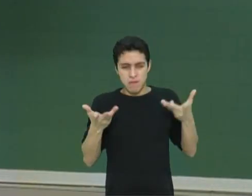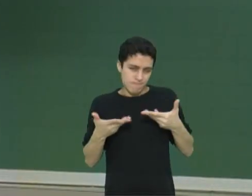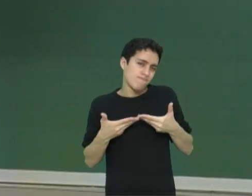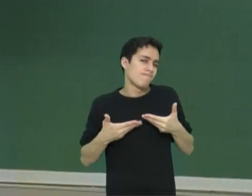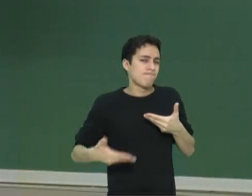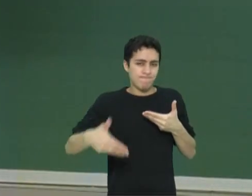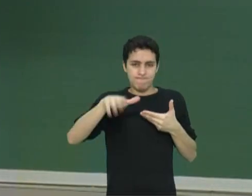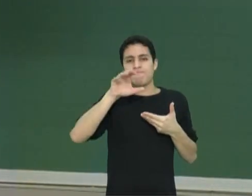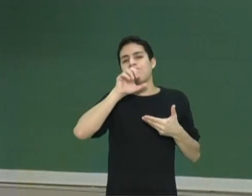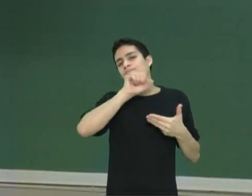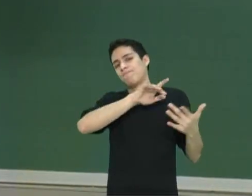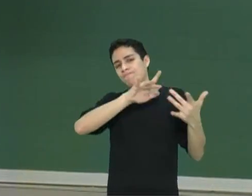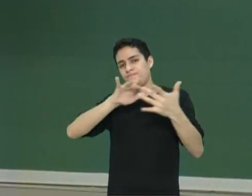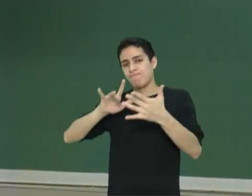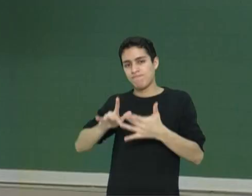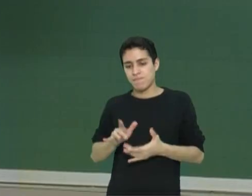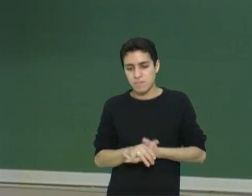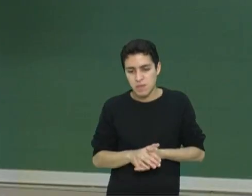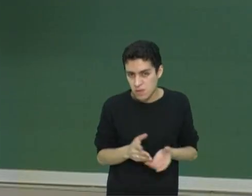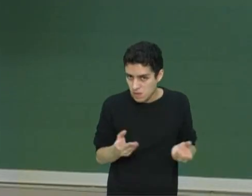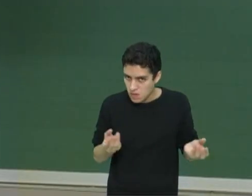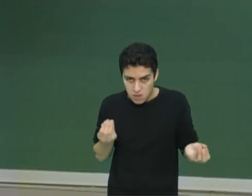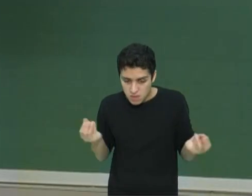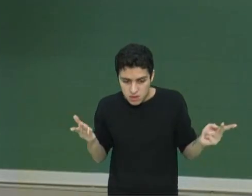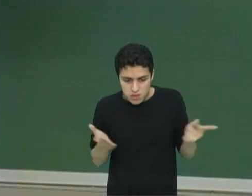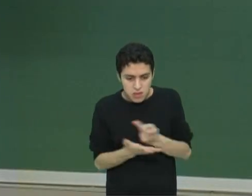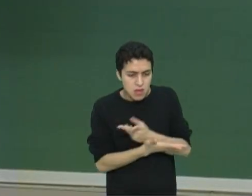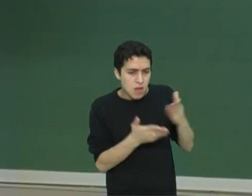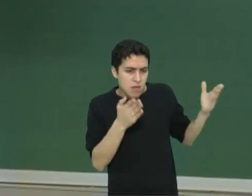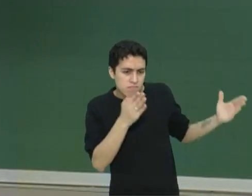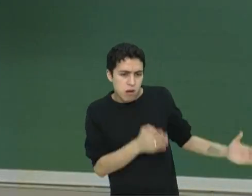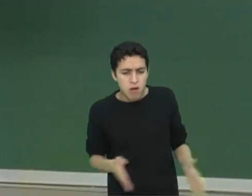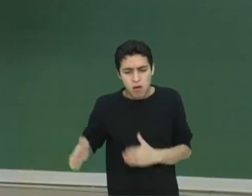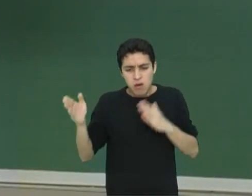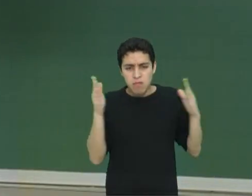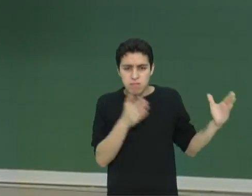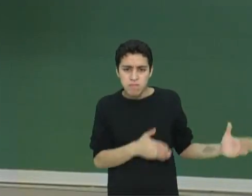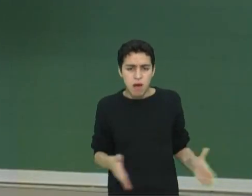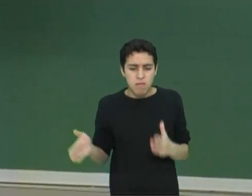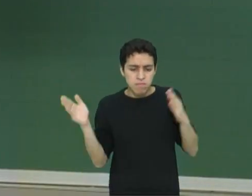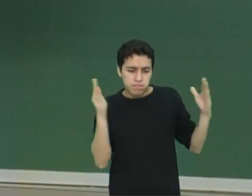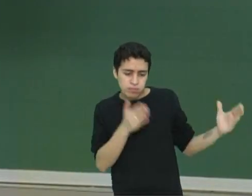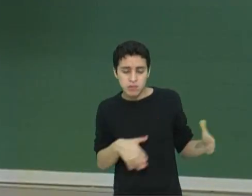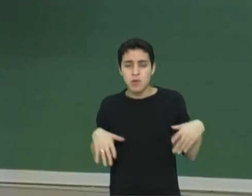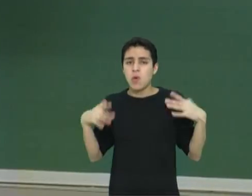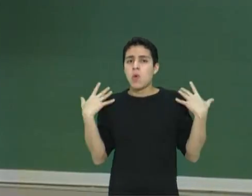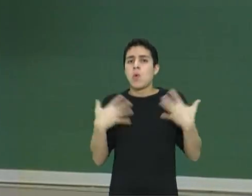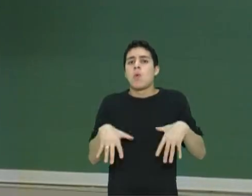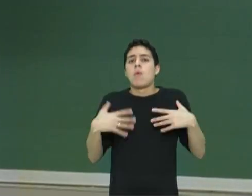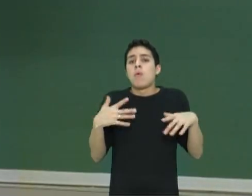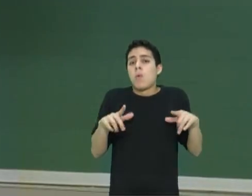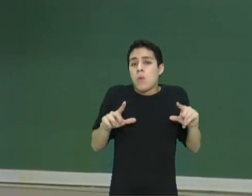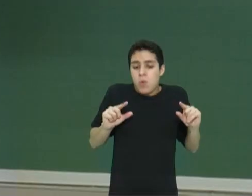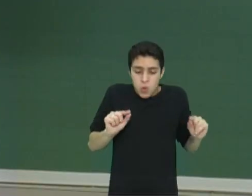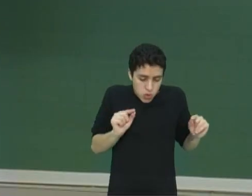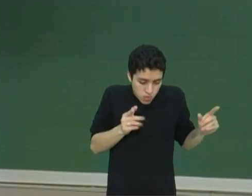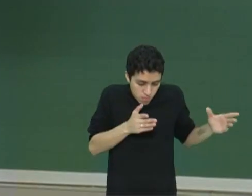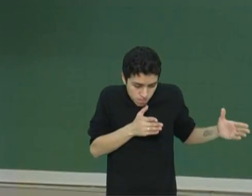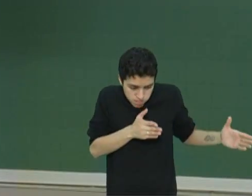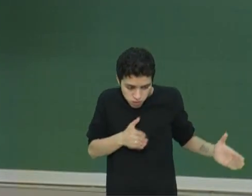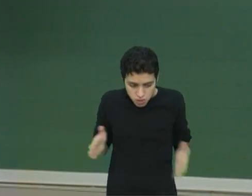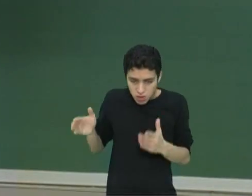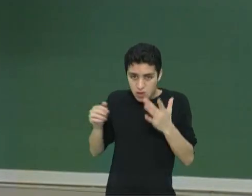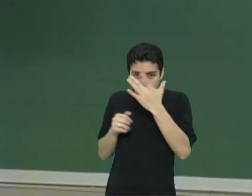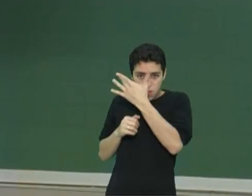hoje na indústria moderna as atividades acontecem em grande escala para vocês terem uma ideia o que é produzido muitas vezes O mercado